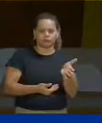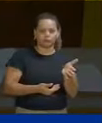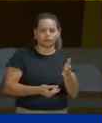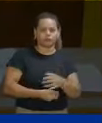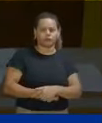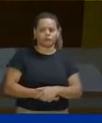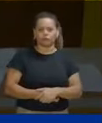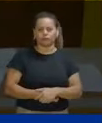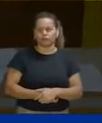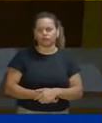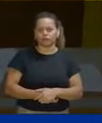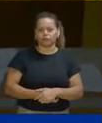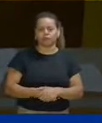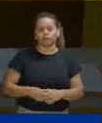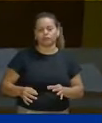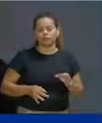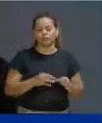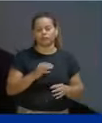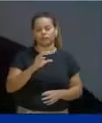Torque.